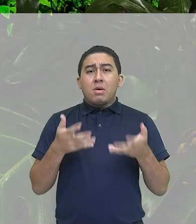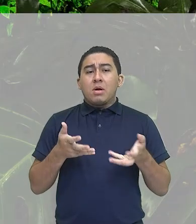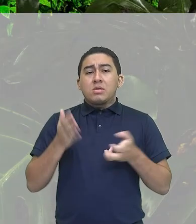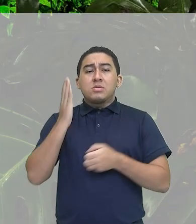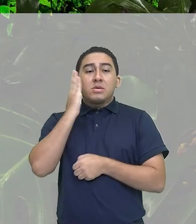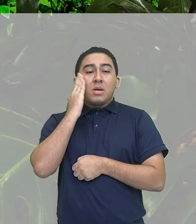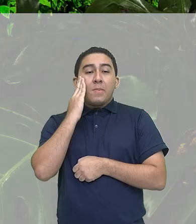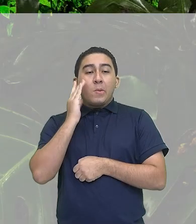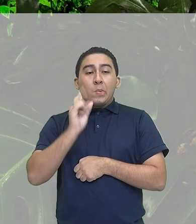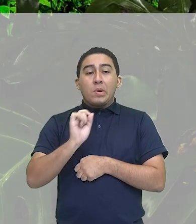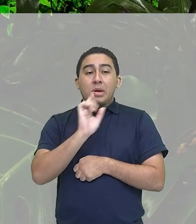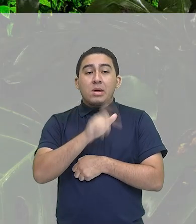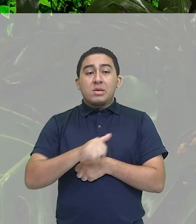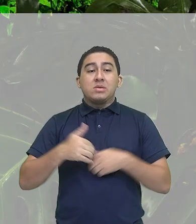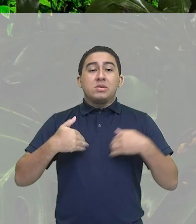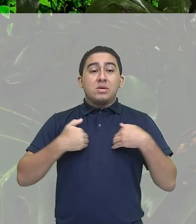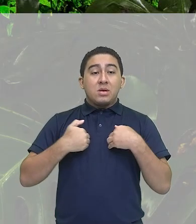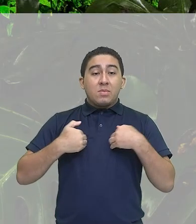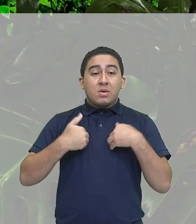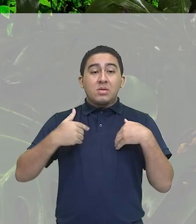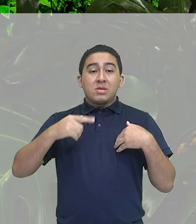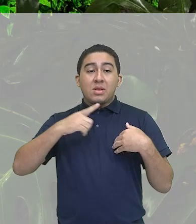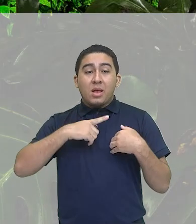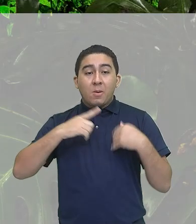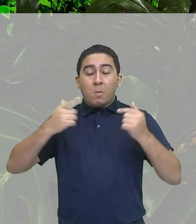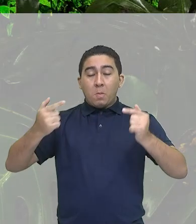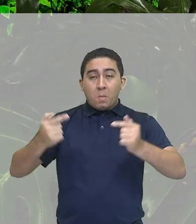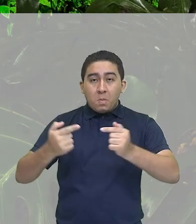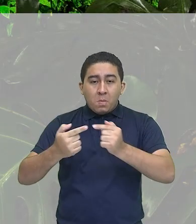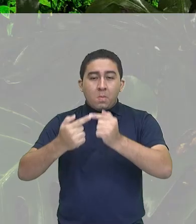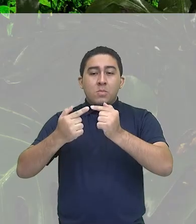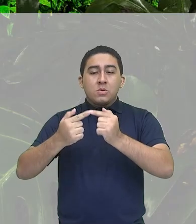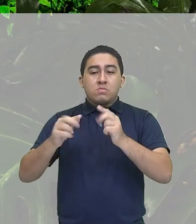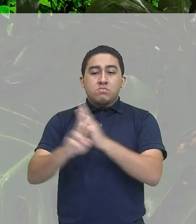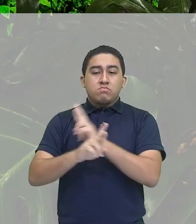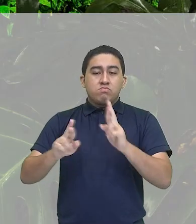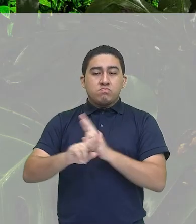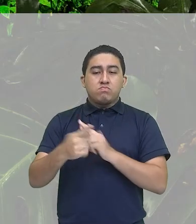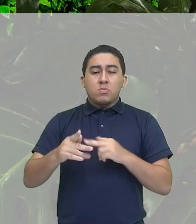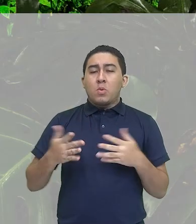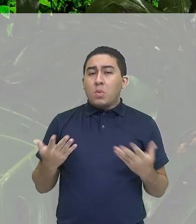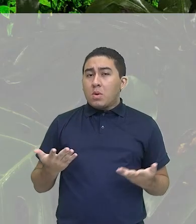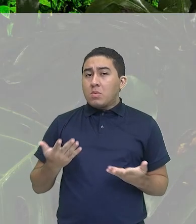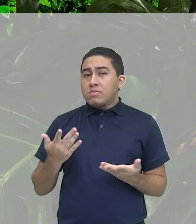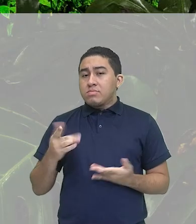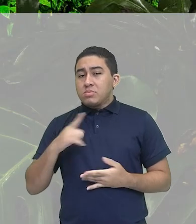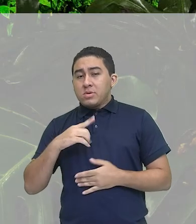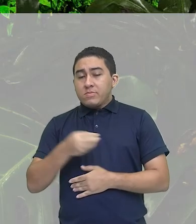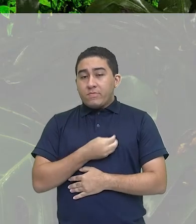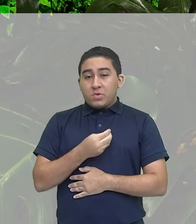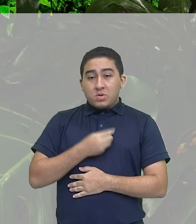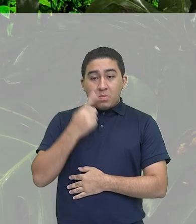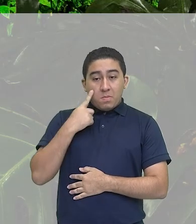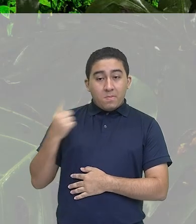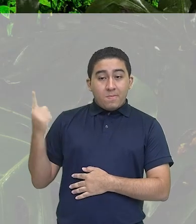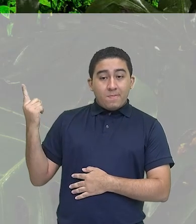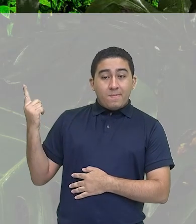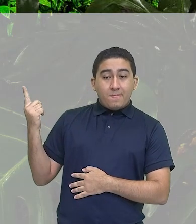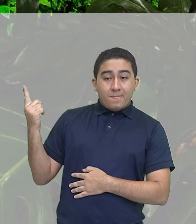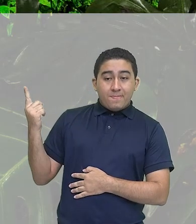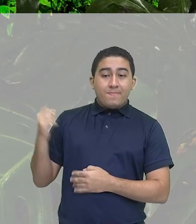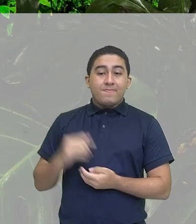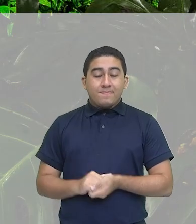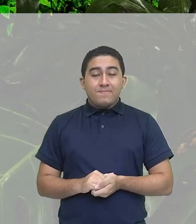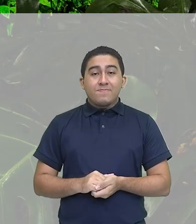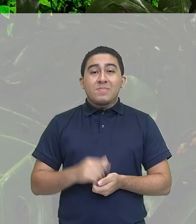eles têm a ver entre si, né? Qual é a relação que esses seres vivos... Olha aqui, tem